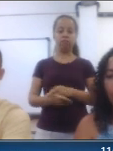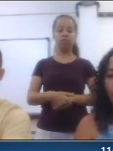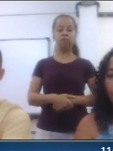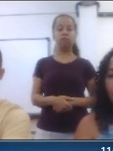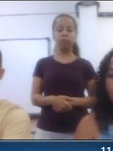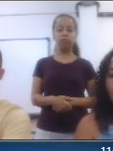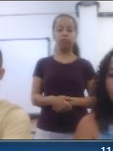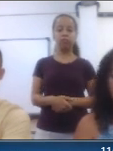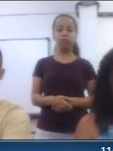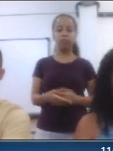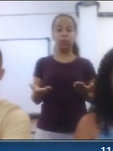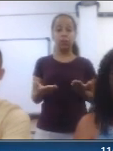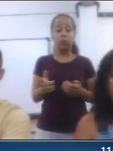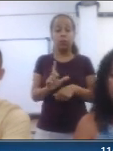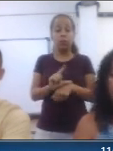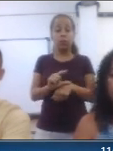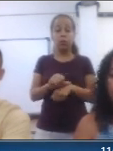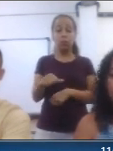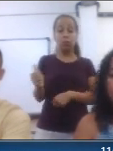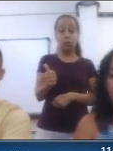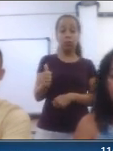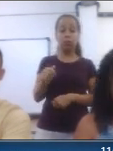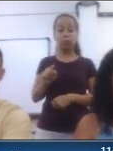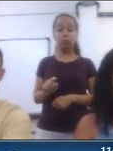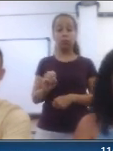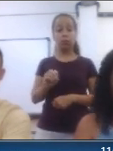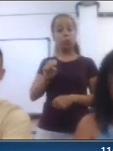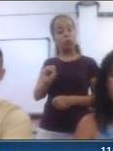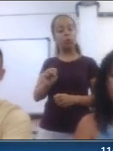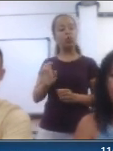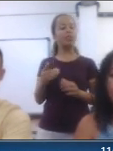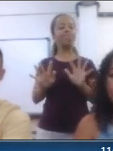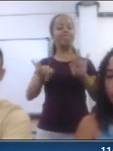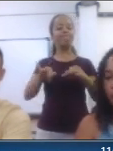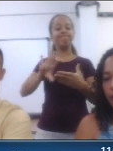Agora, às 11h08, damos por encerrado o